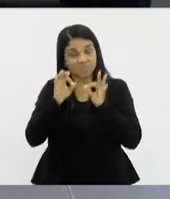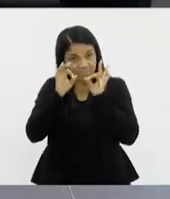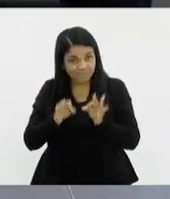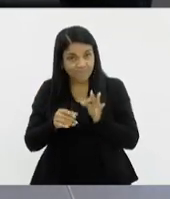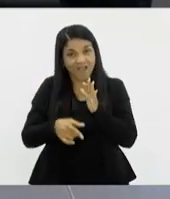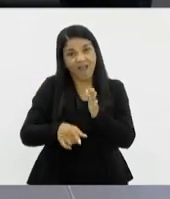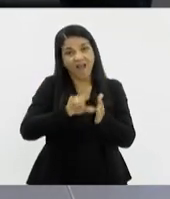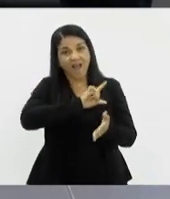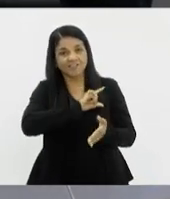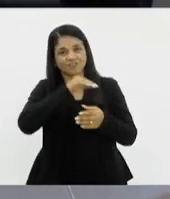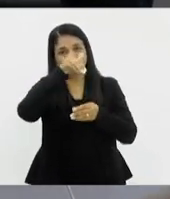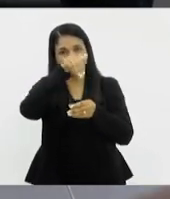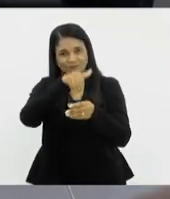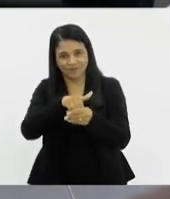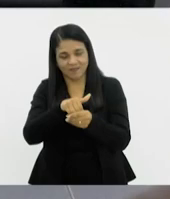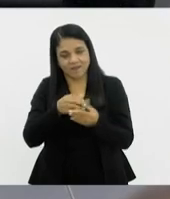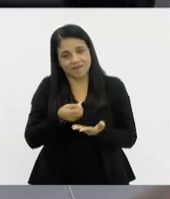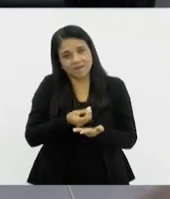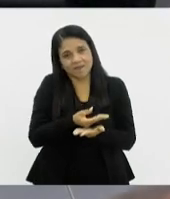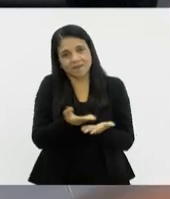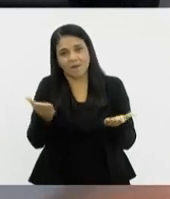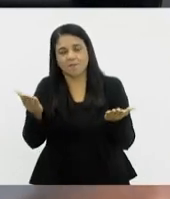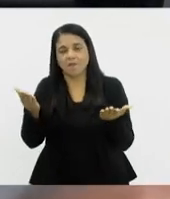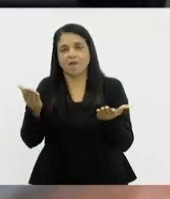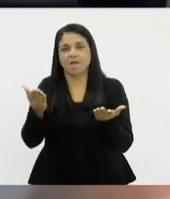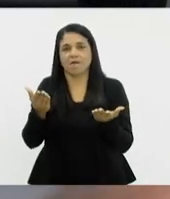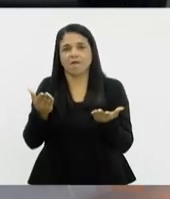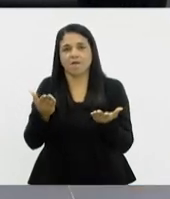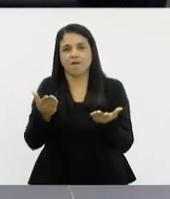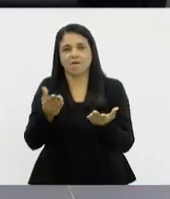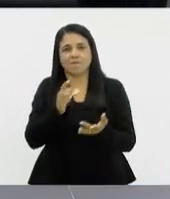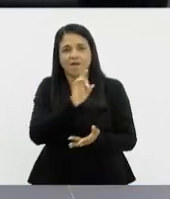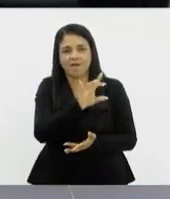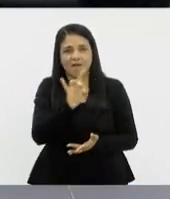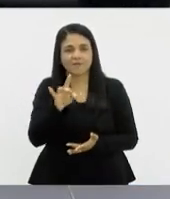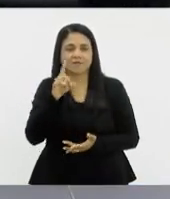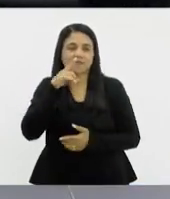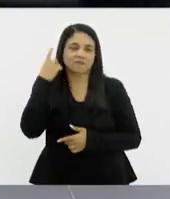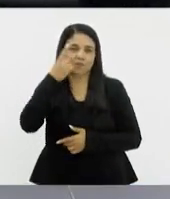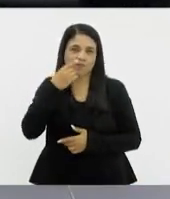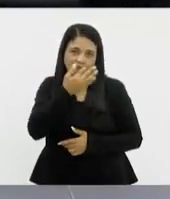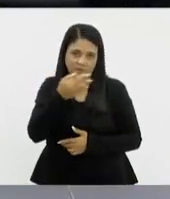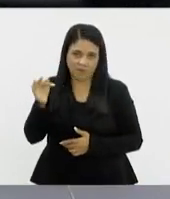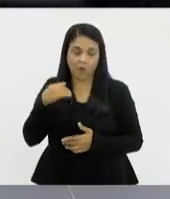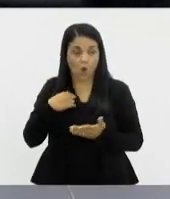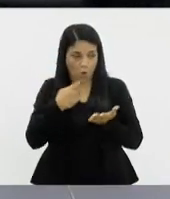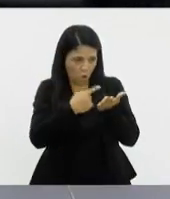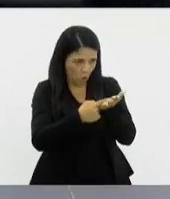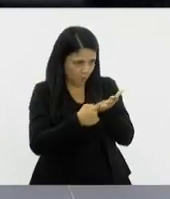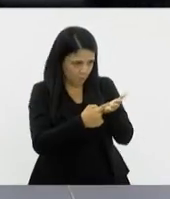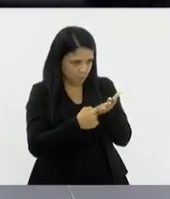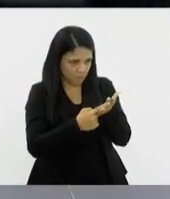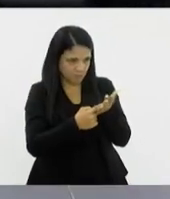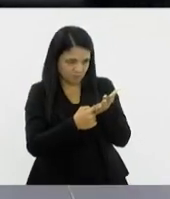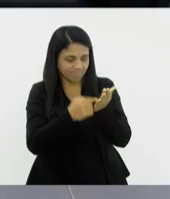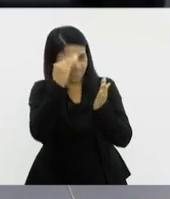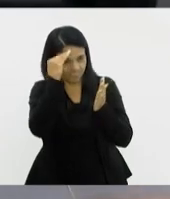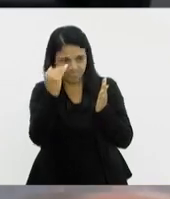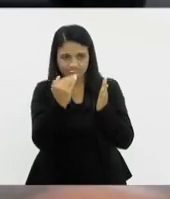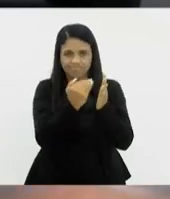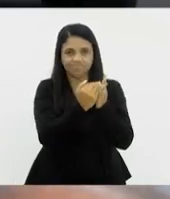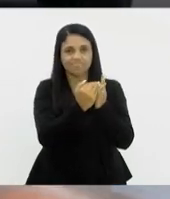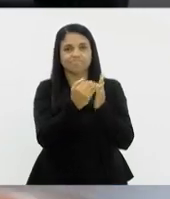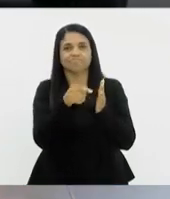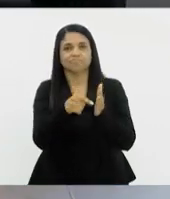Perfeito. Para se caminhar para cada um dos deputados federais. Assim. Deputado Luiz Paulo, fazer um compromisso com Vossa Excelência, que se a gente enfrentar